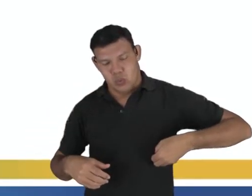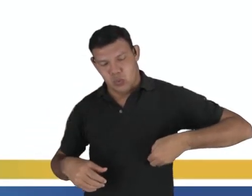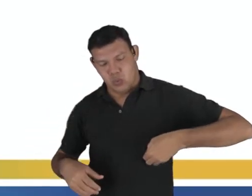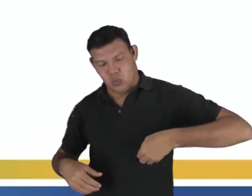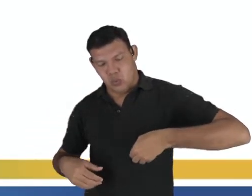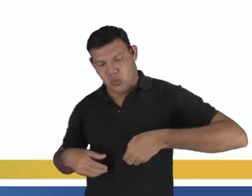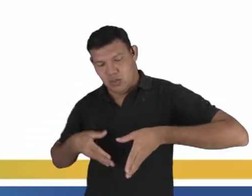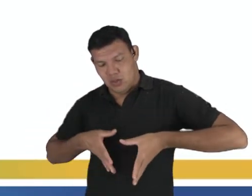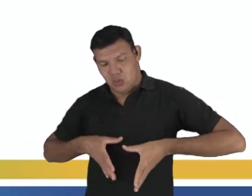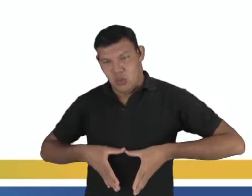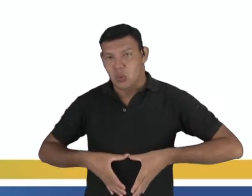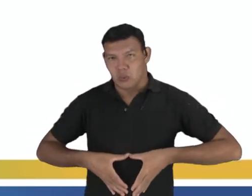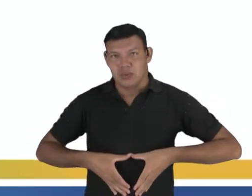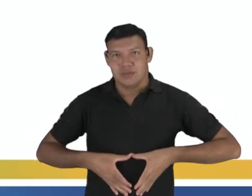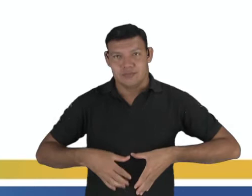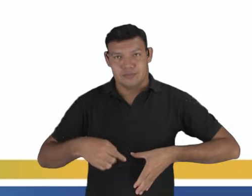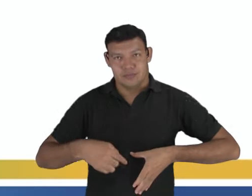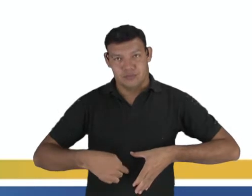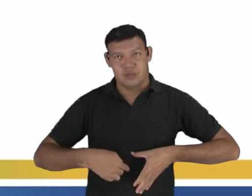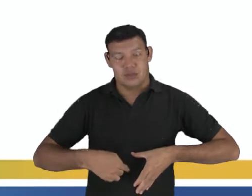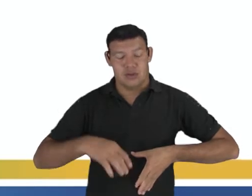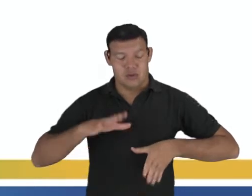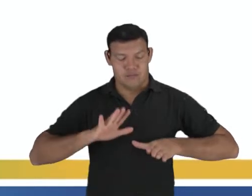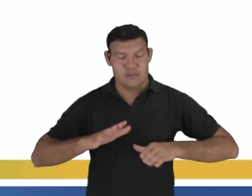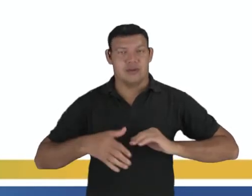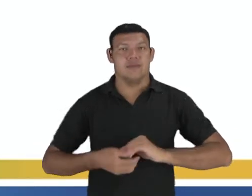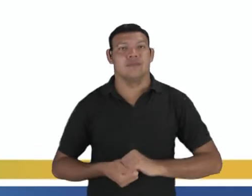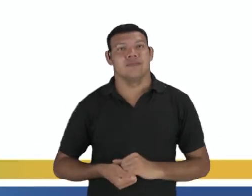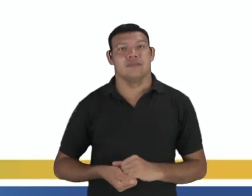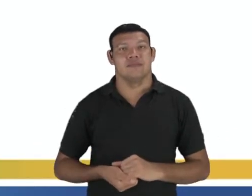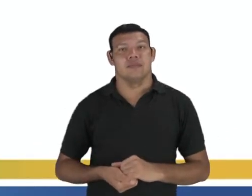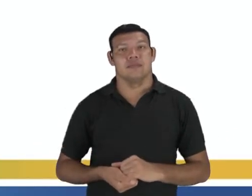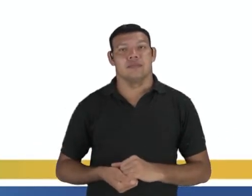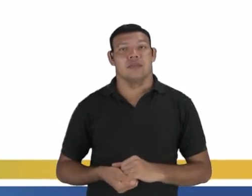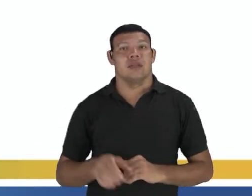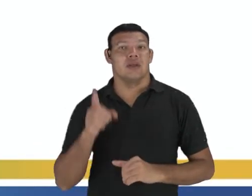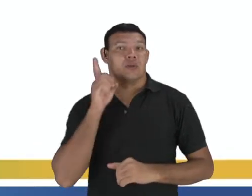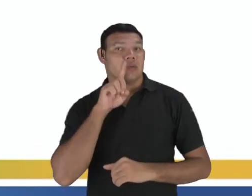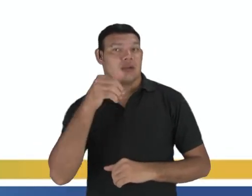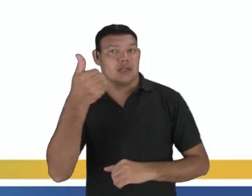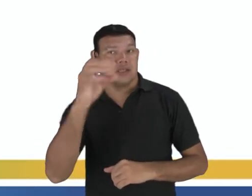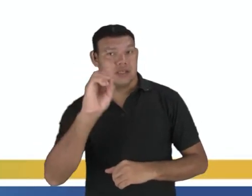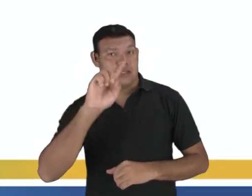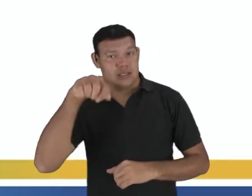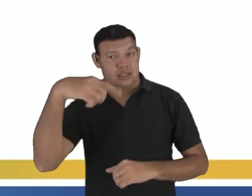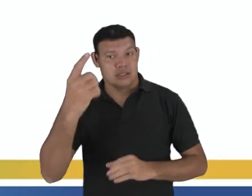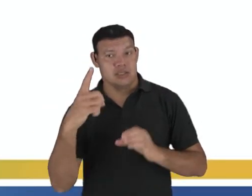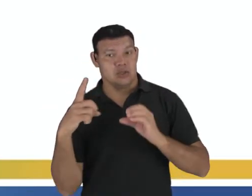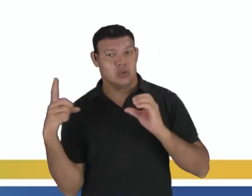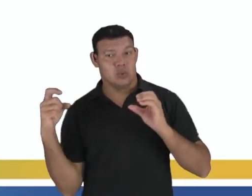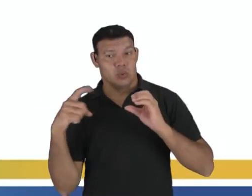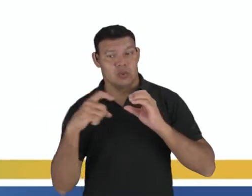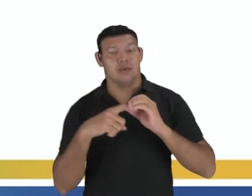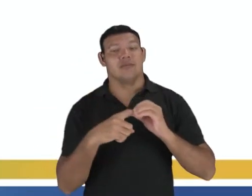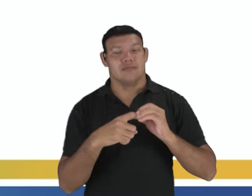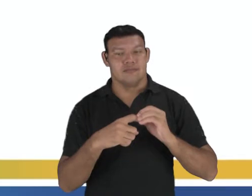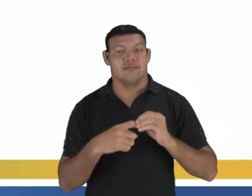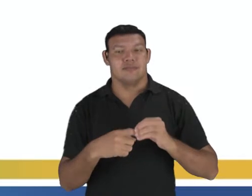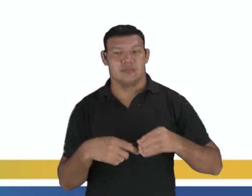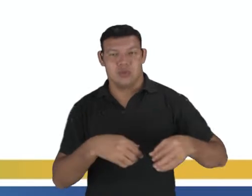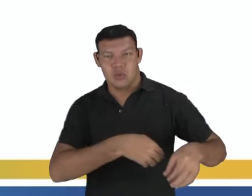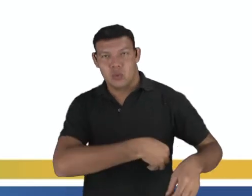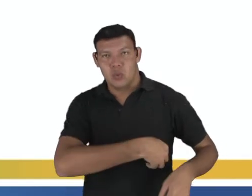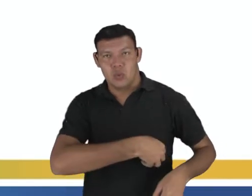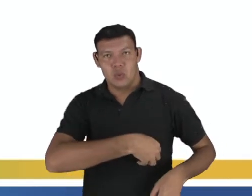útero onde ele vai ser implantado tá até linha fala para vocês ao Por volta do décimo dia após a fecundação ocorre a implantação